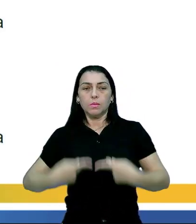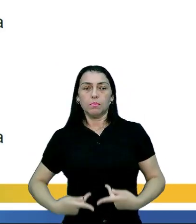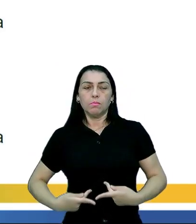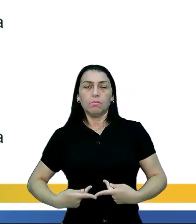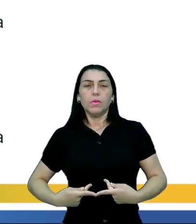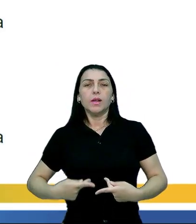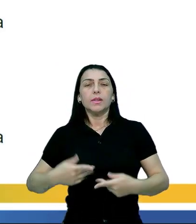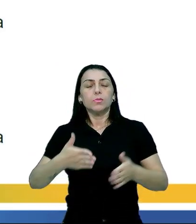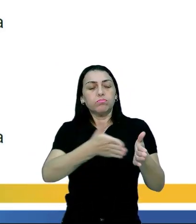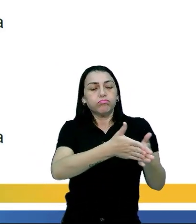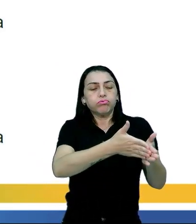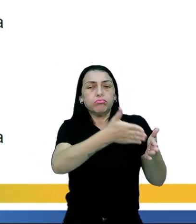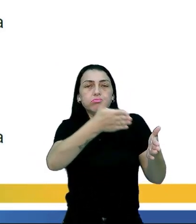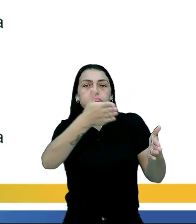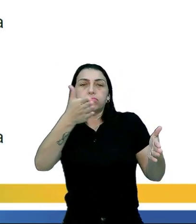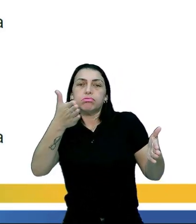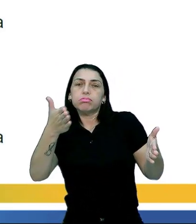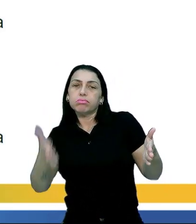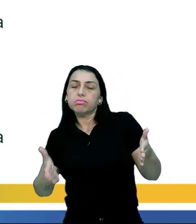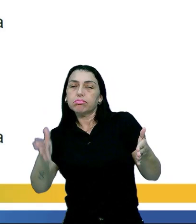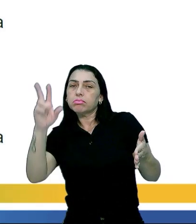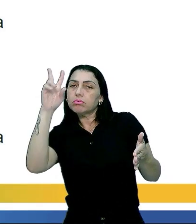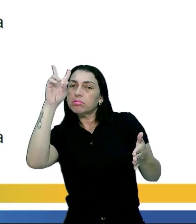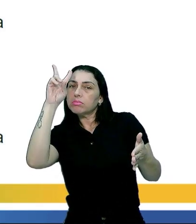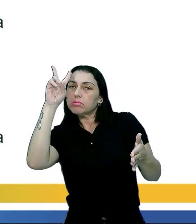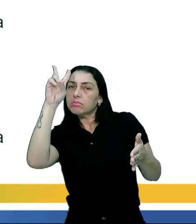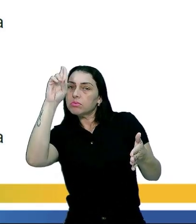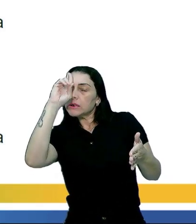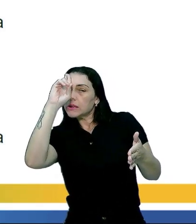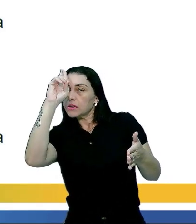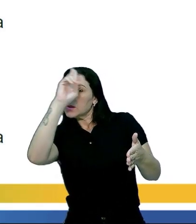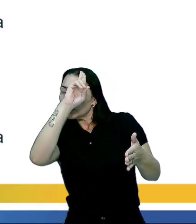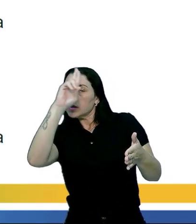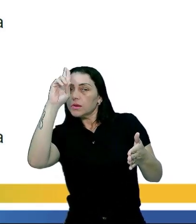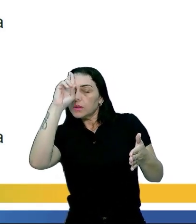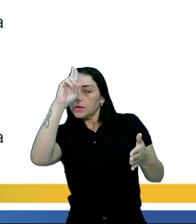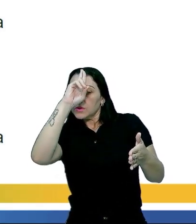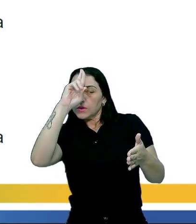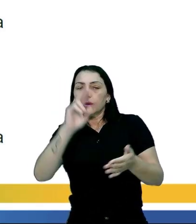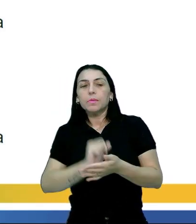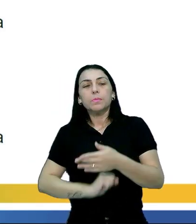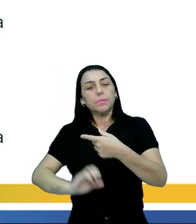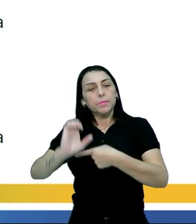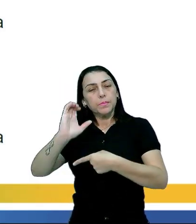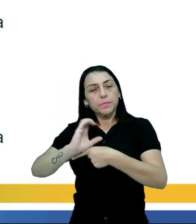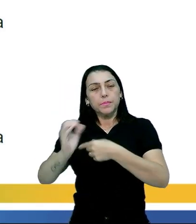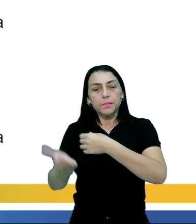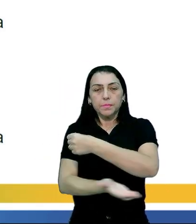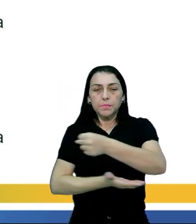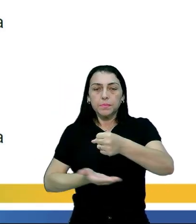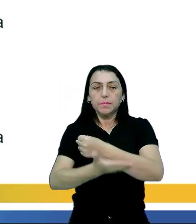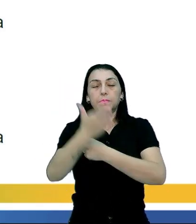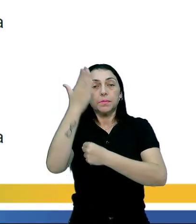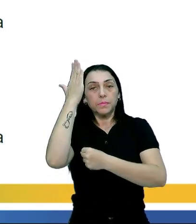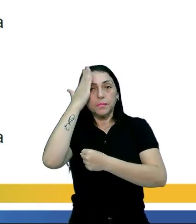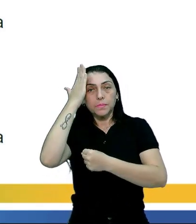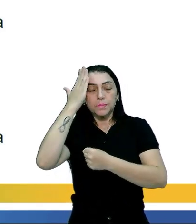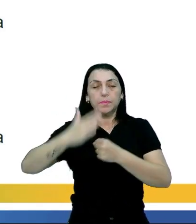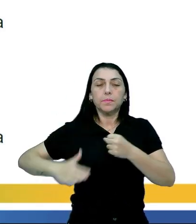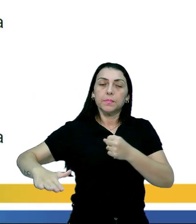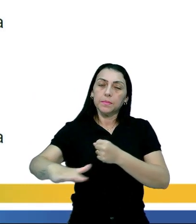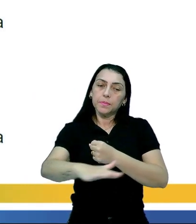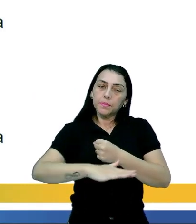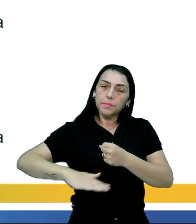o elemento essencial da sociedade humana no decorrer da história. C,